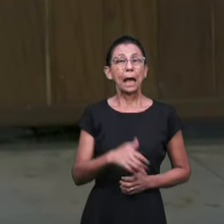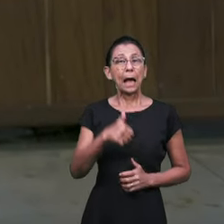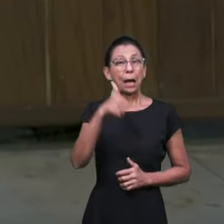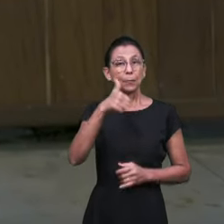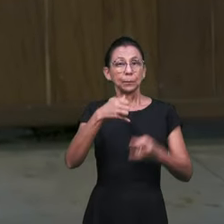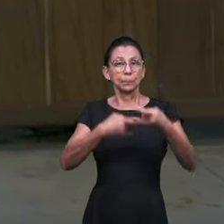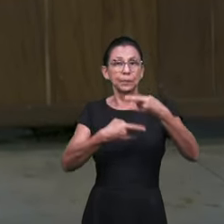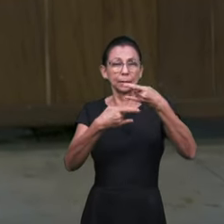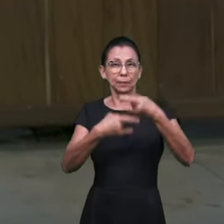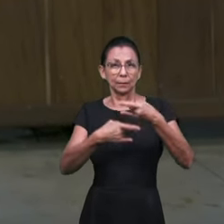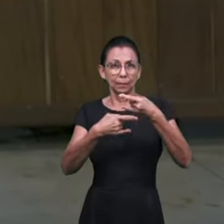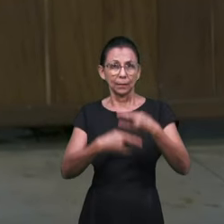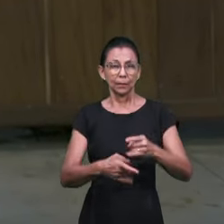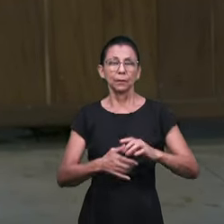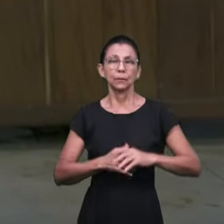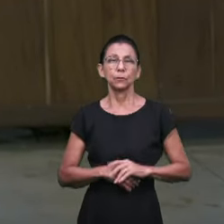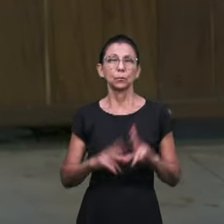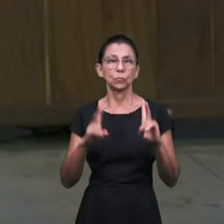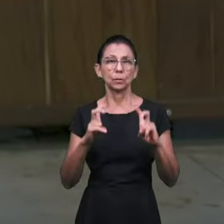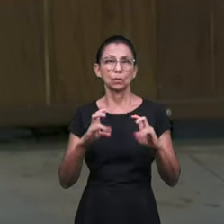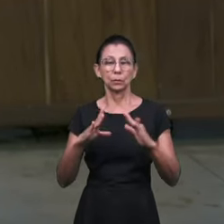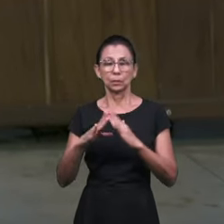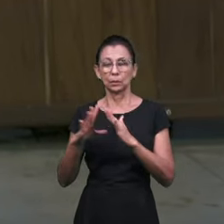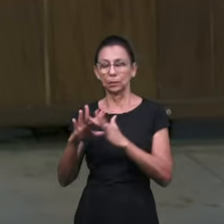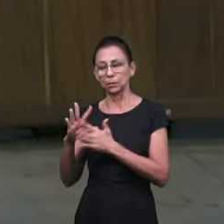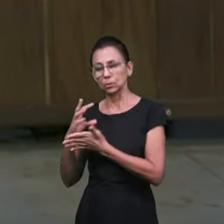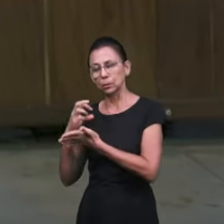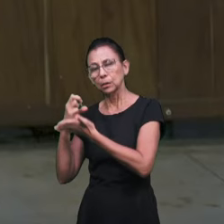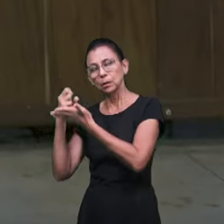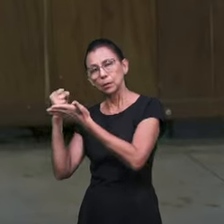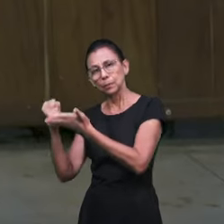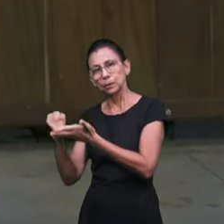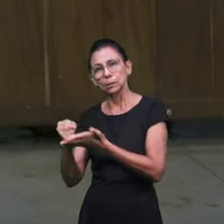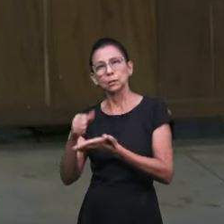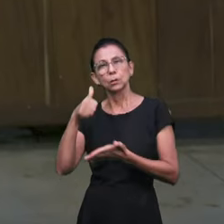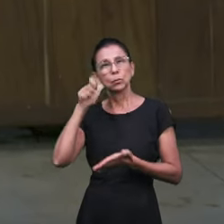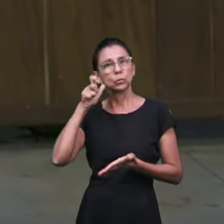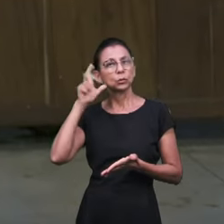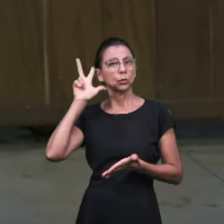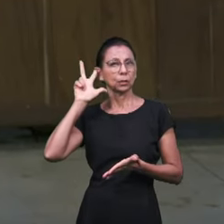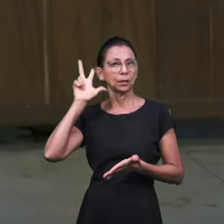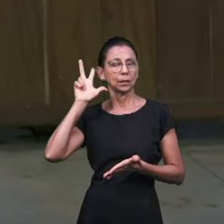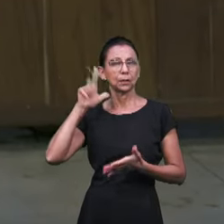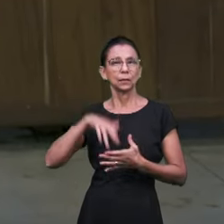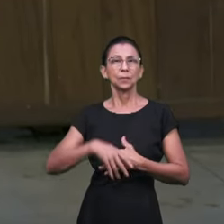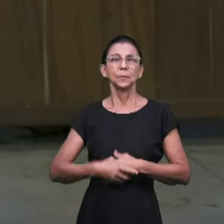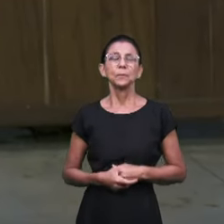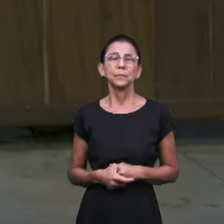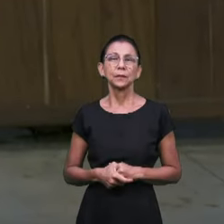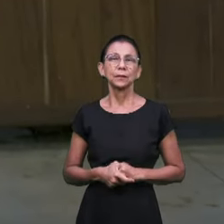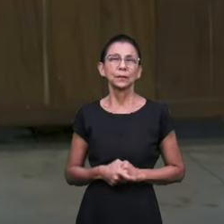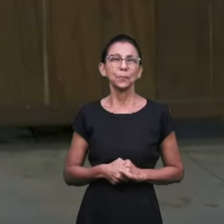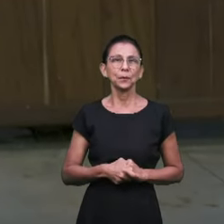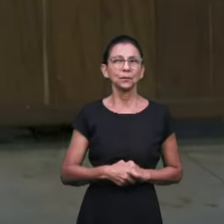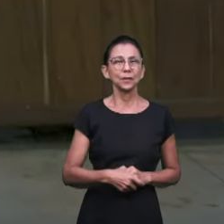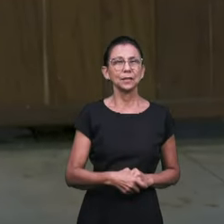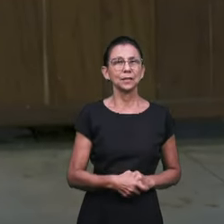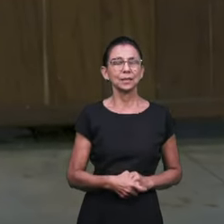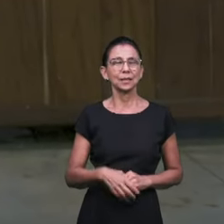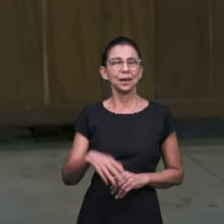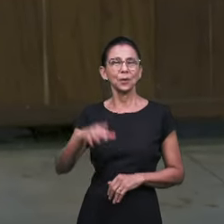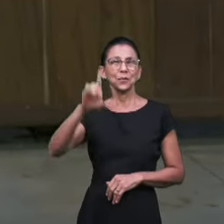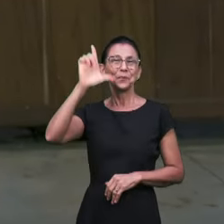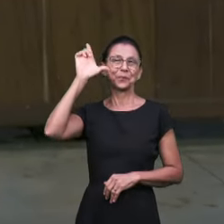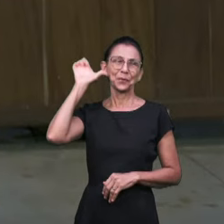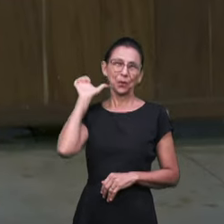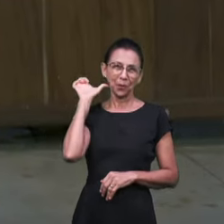falando sobre o arrebatamento da igreja. Isso foi anteontem. E ontem nós abordamos outro assunto sobre o arrebatamento da